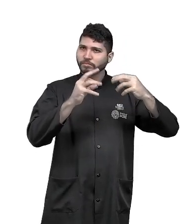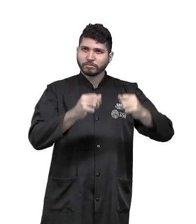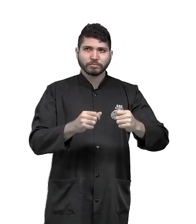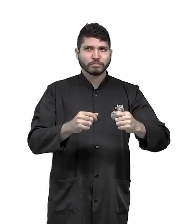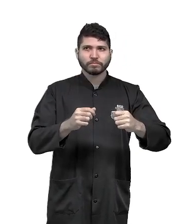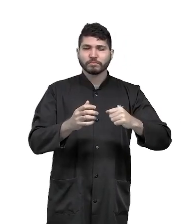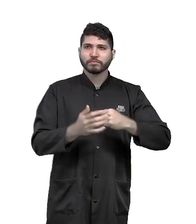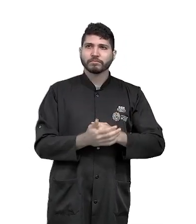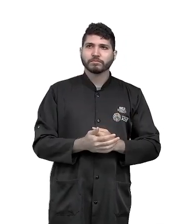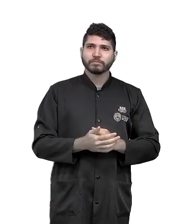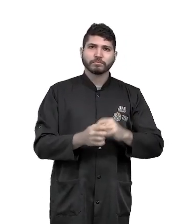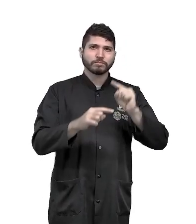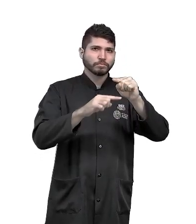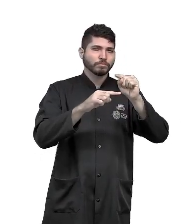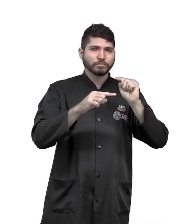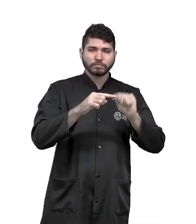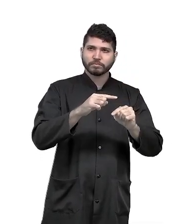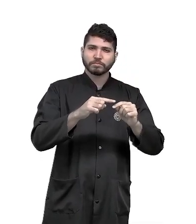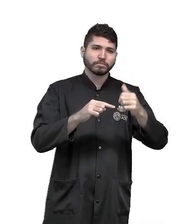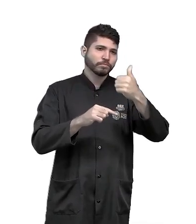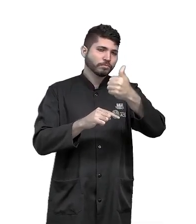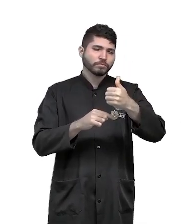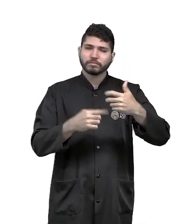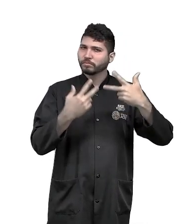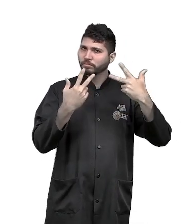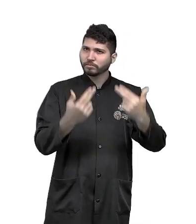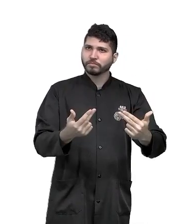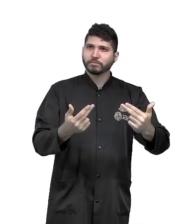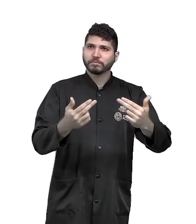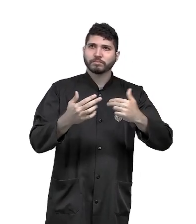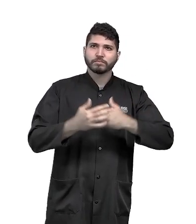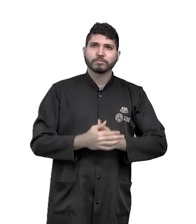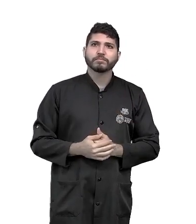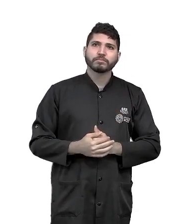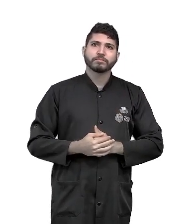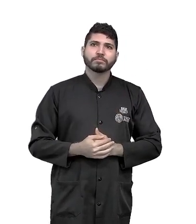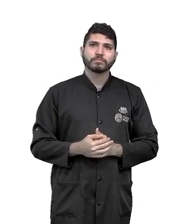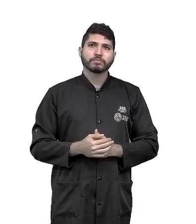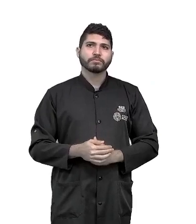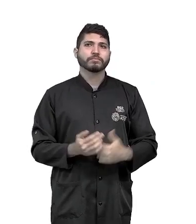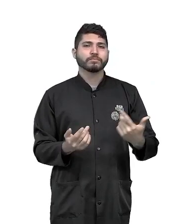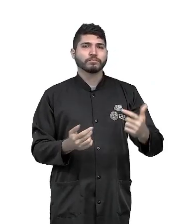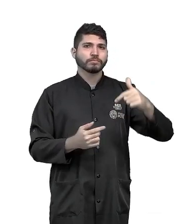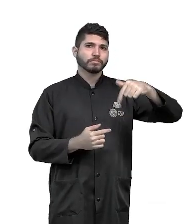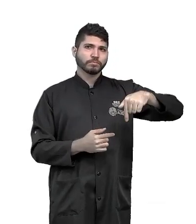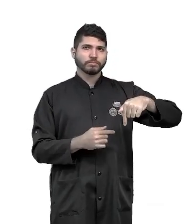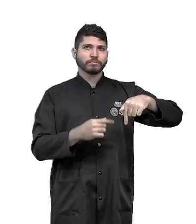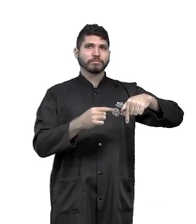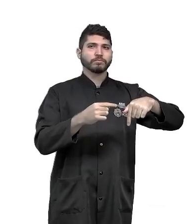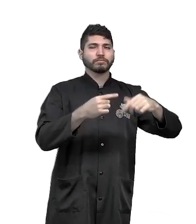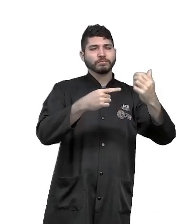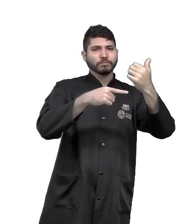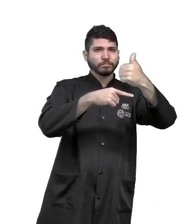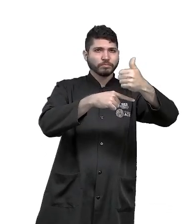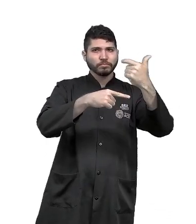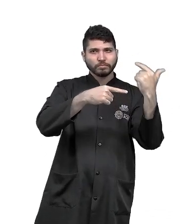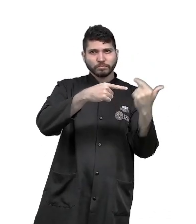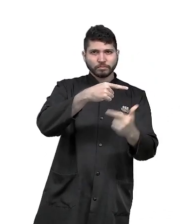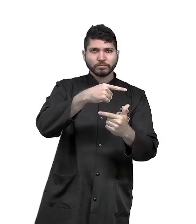1 é sempre ele mesmo. Ou seja, a minha razão corresponde a 1 meio. Agora é